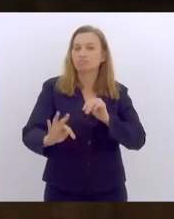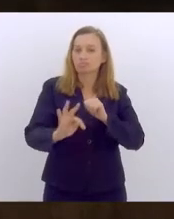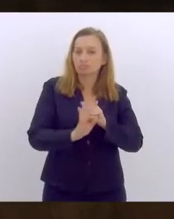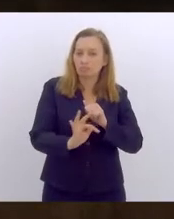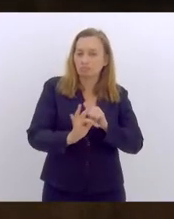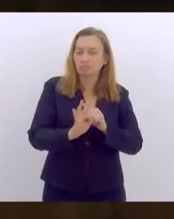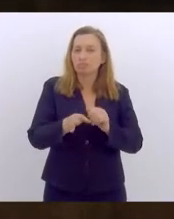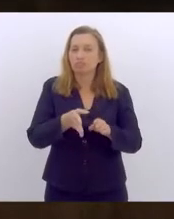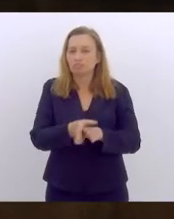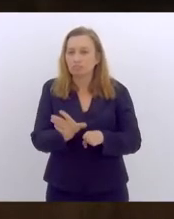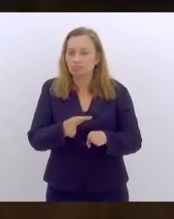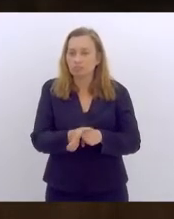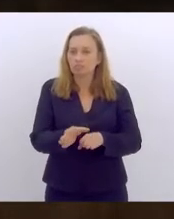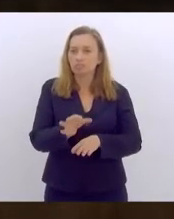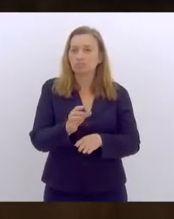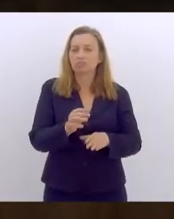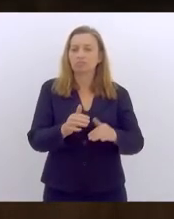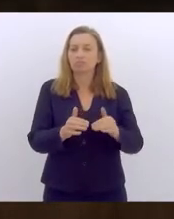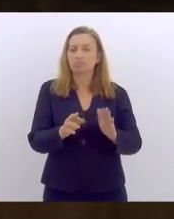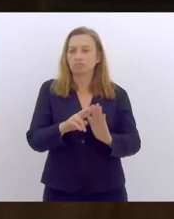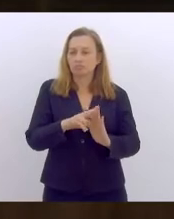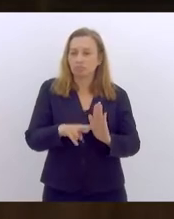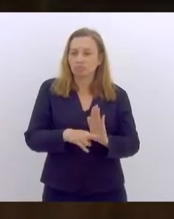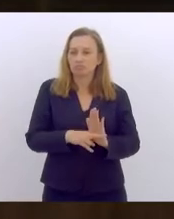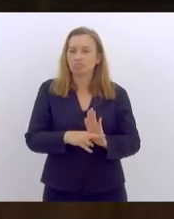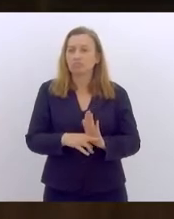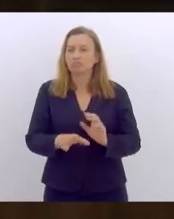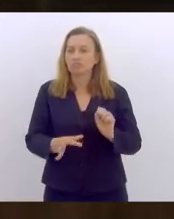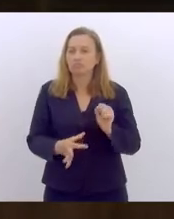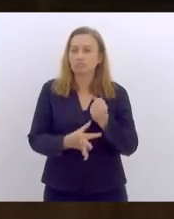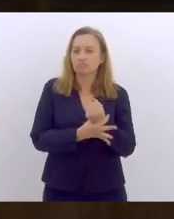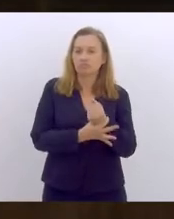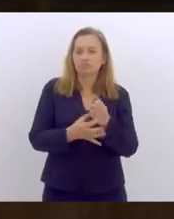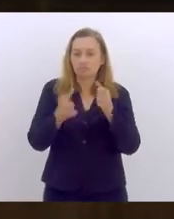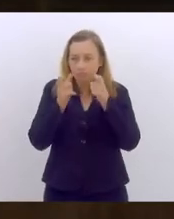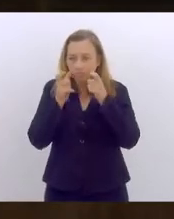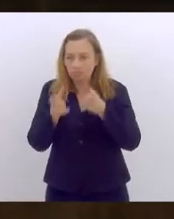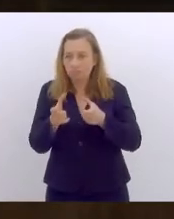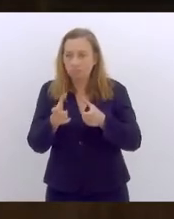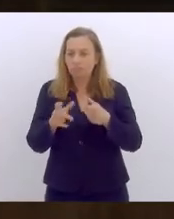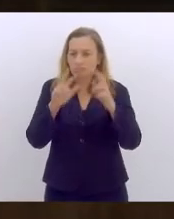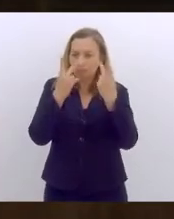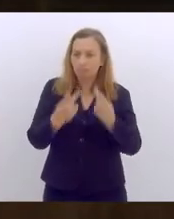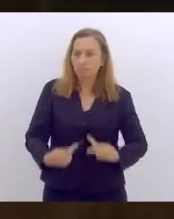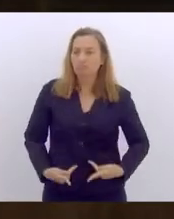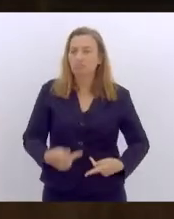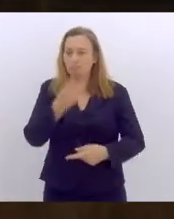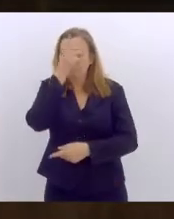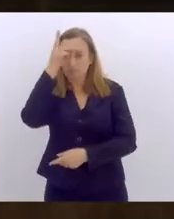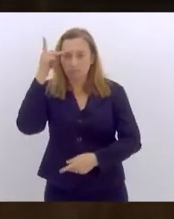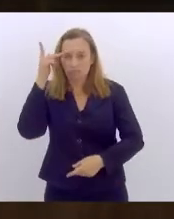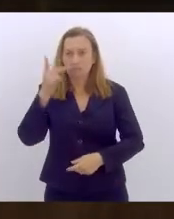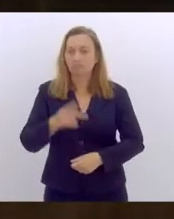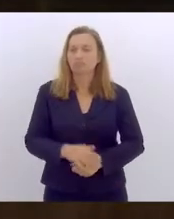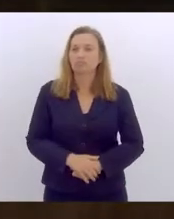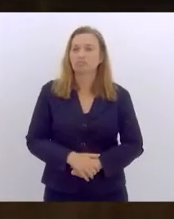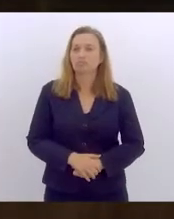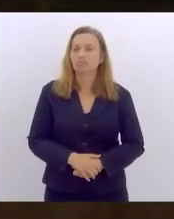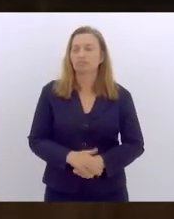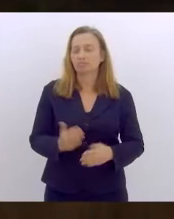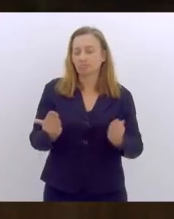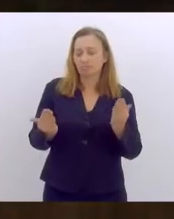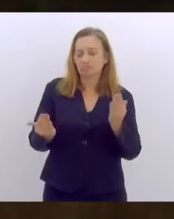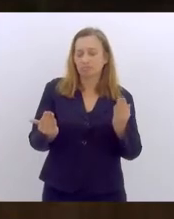que orientam os procedimentos para garantir a atenção humanizada às pessoas com